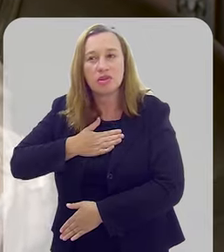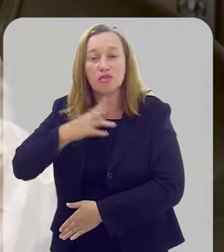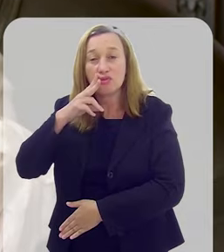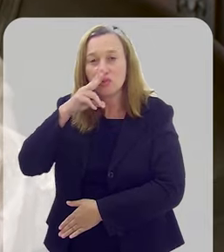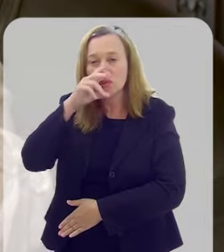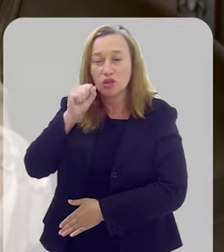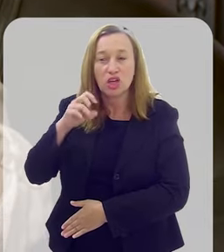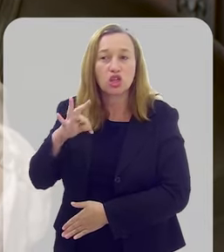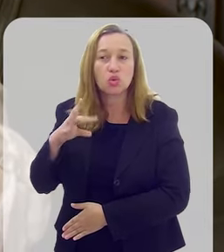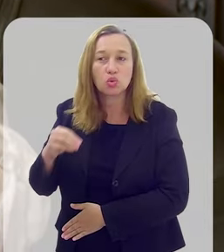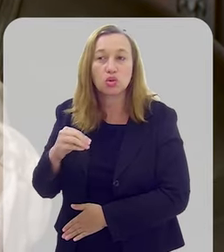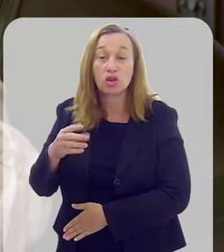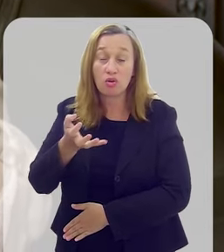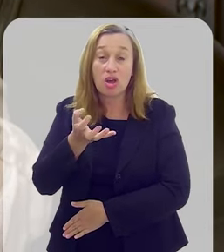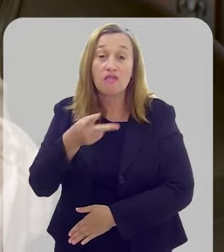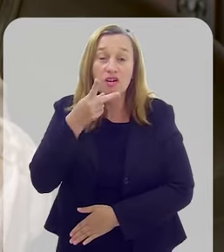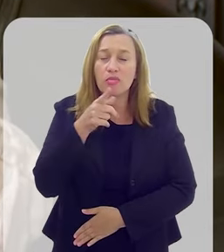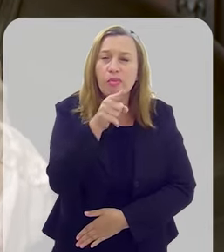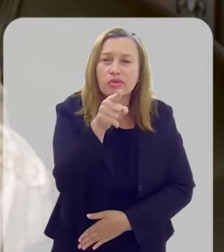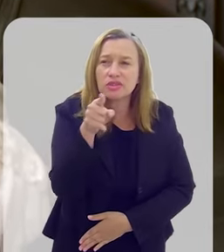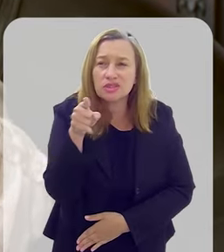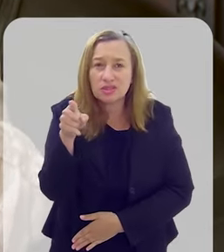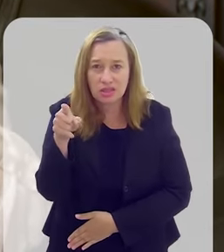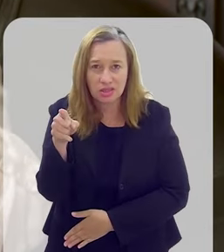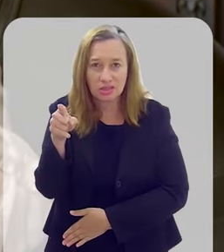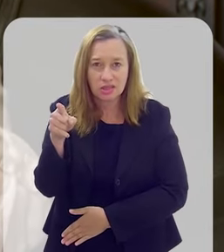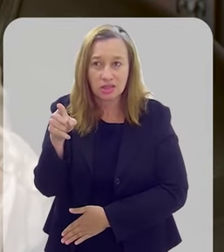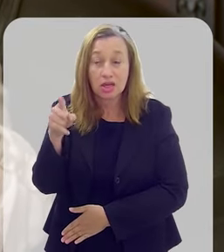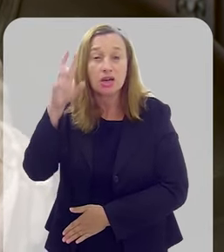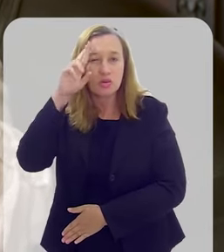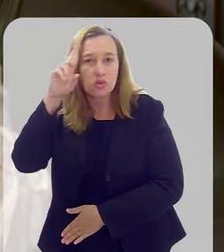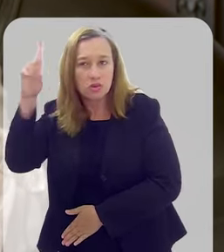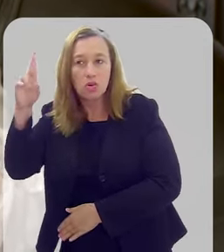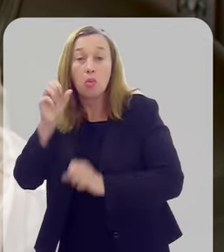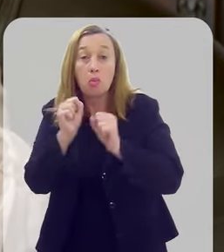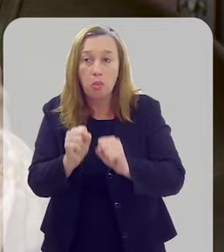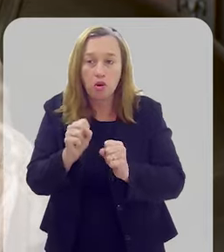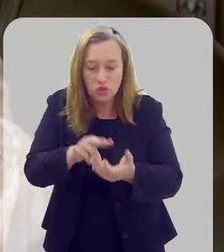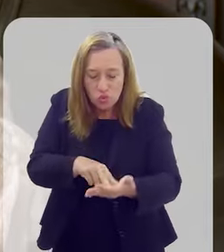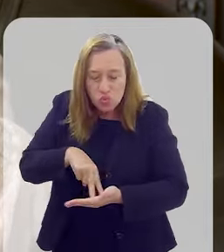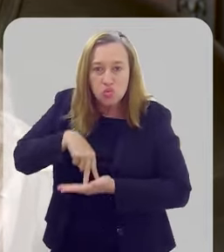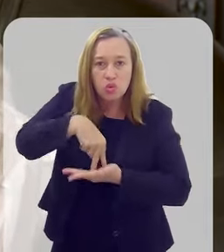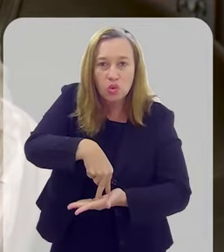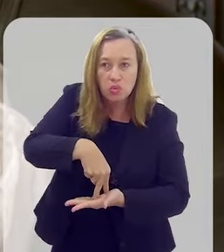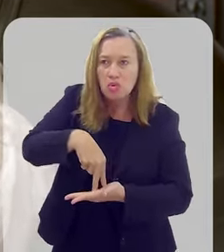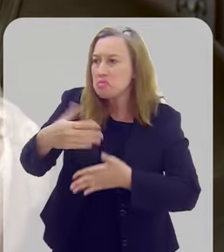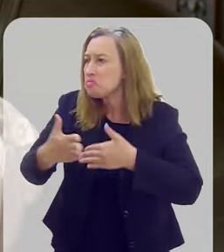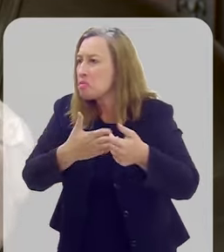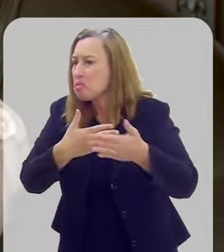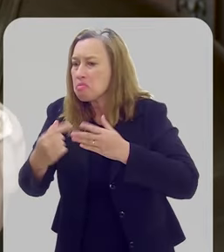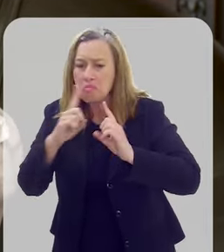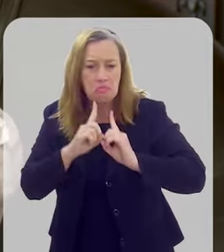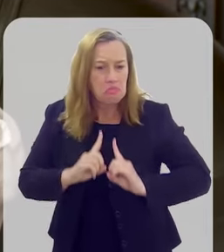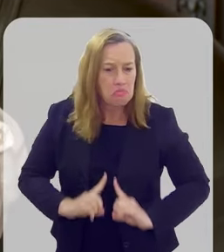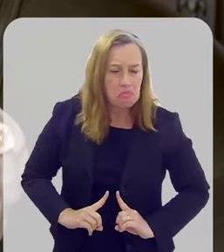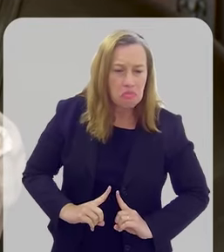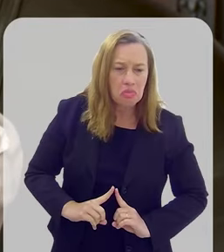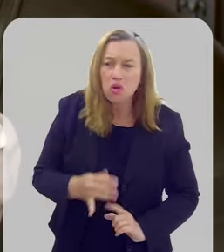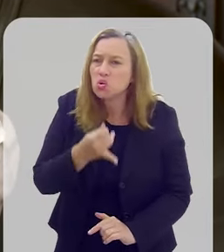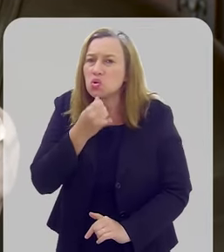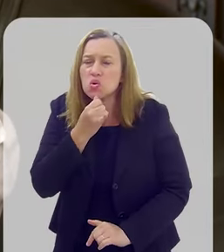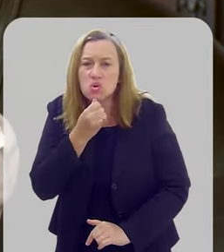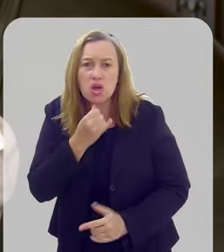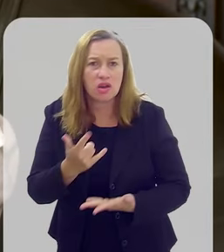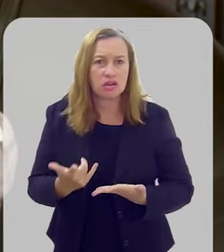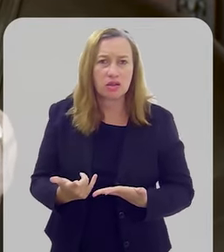é o meu Rochedo eu quero dizer para você que ele pode te levantar de de uma depressão de